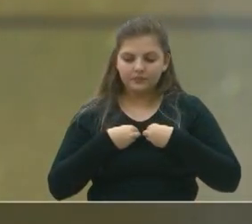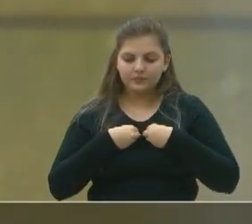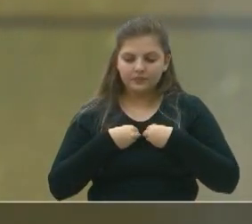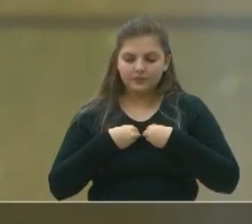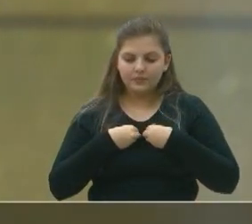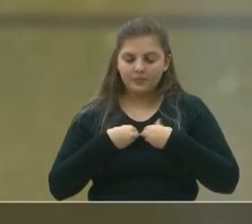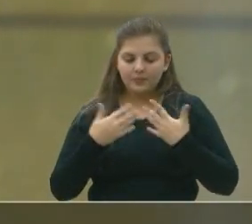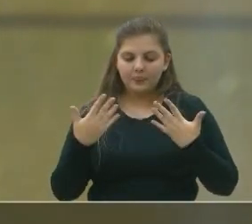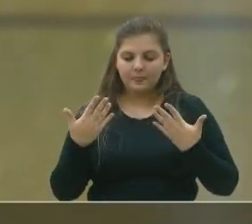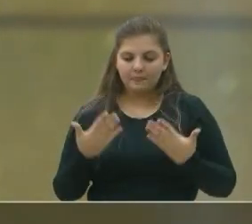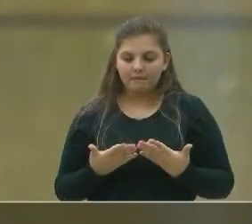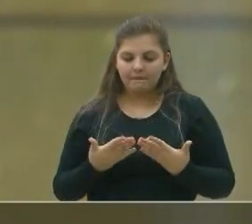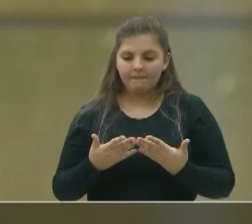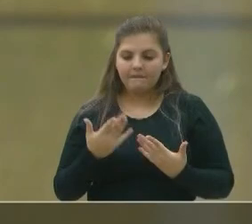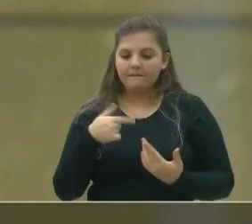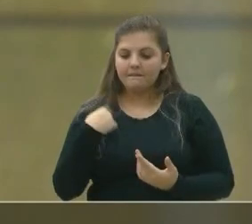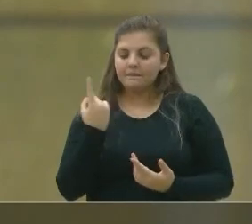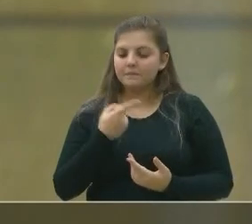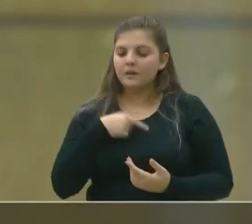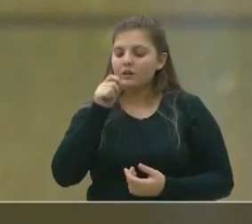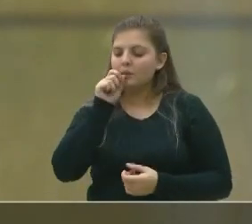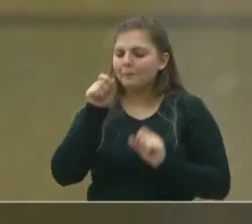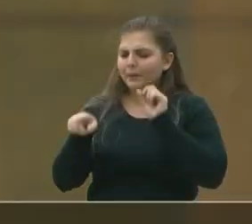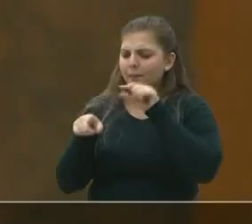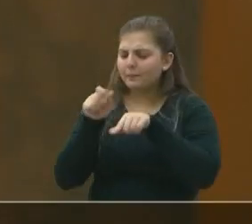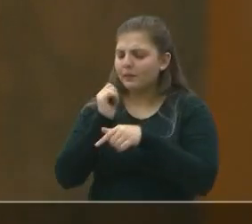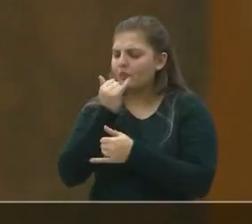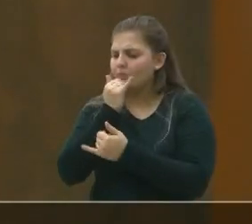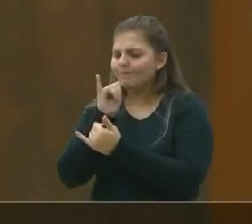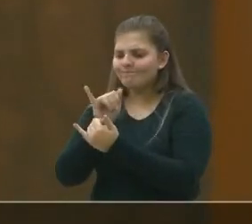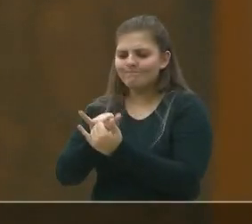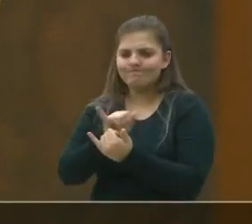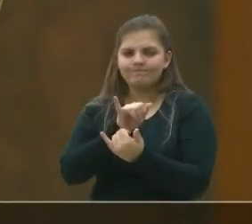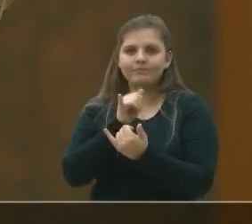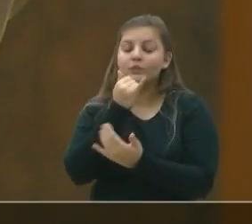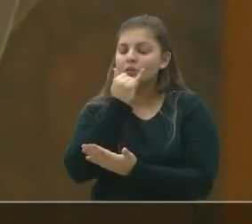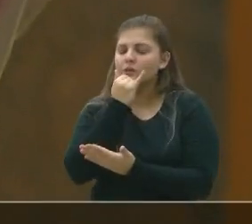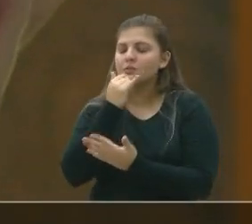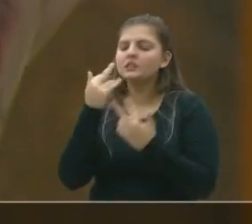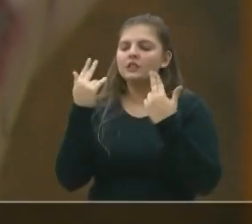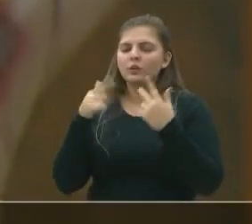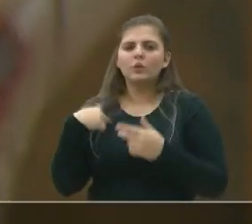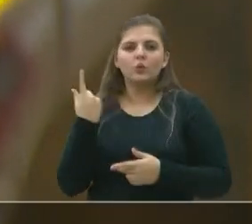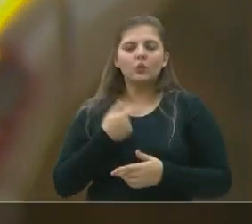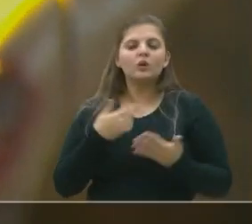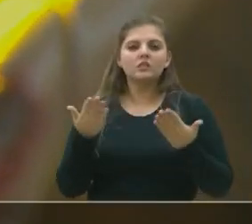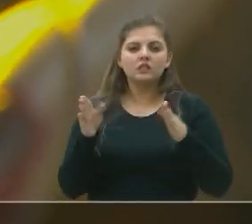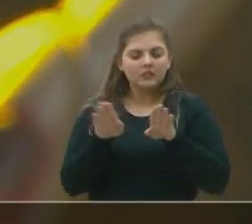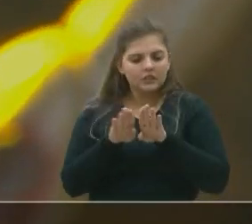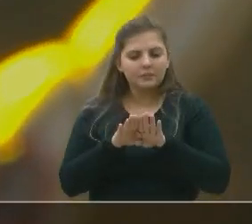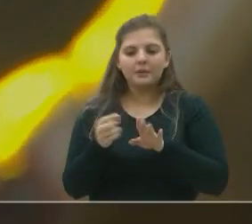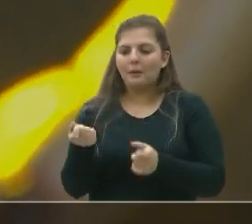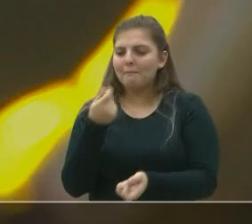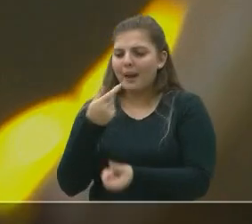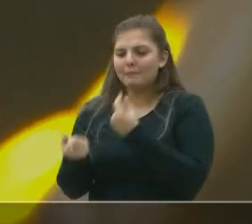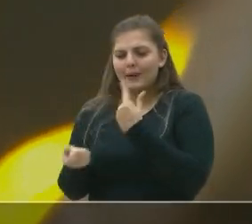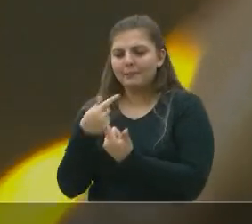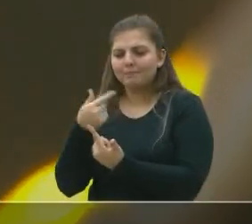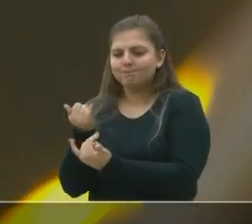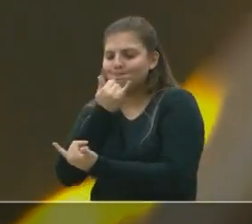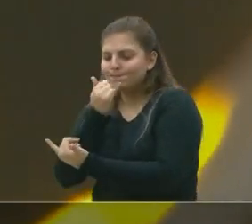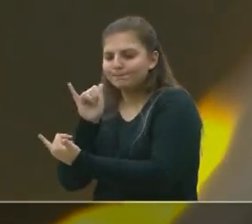pão nosso de cada dia nos dai hoje. Perdoai-nos as nossas ofensas, assim como